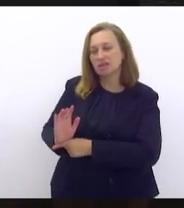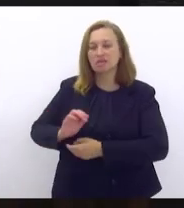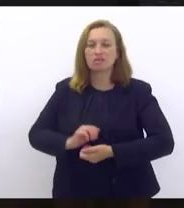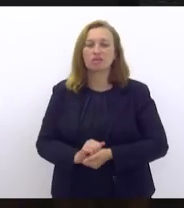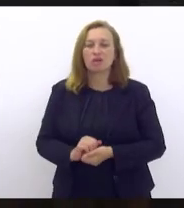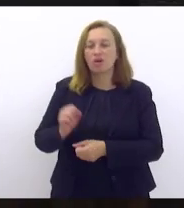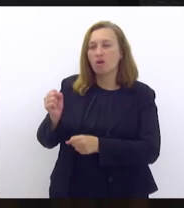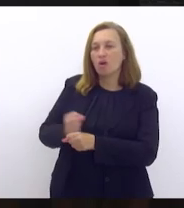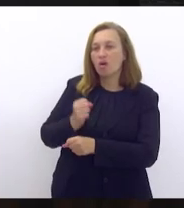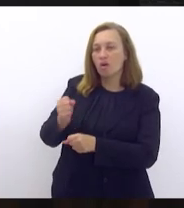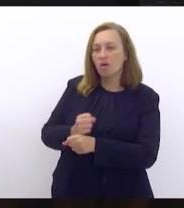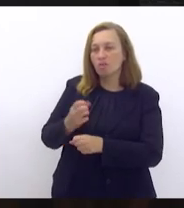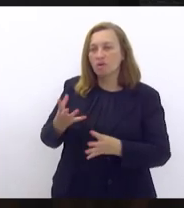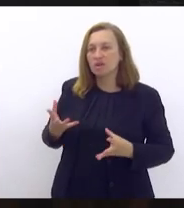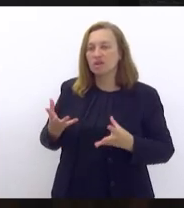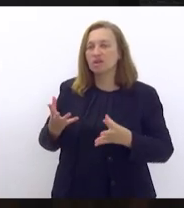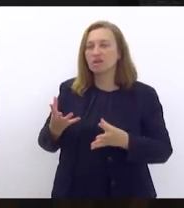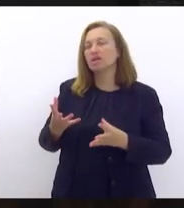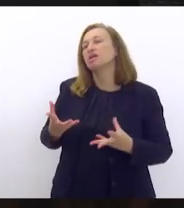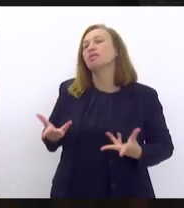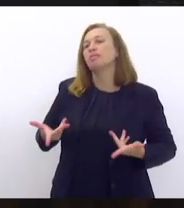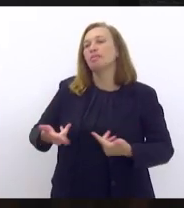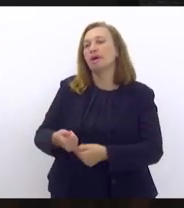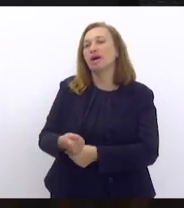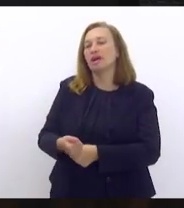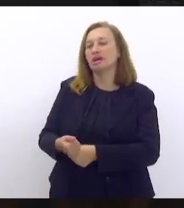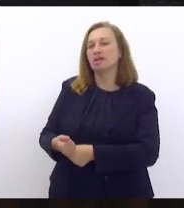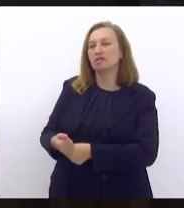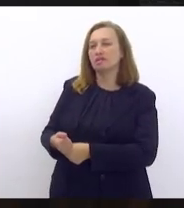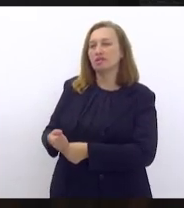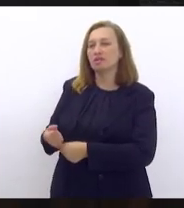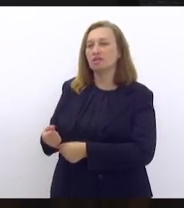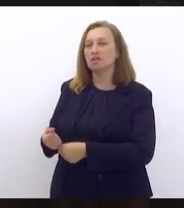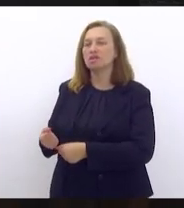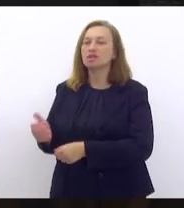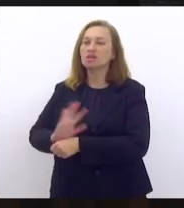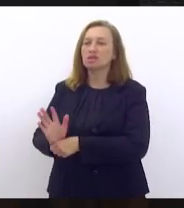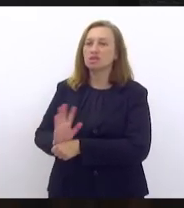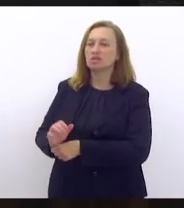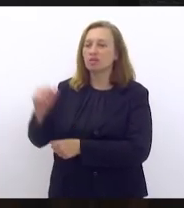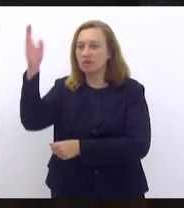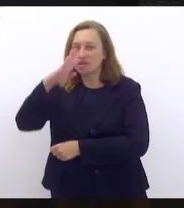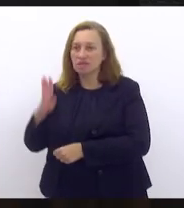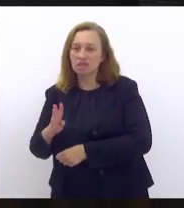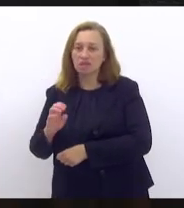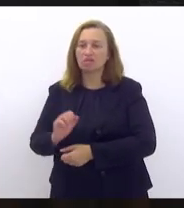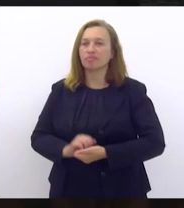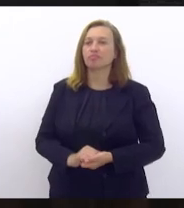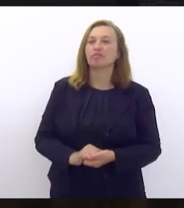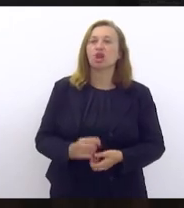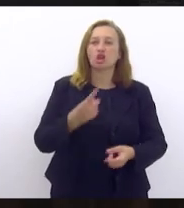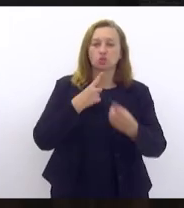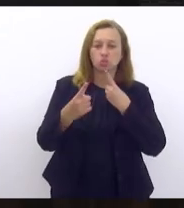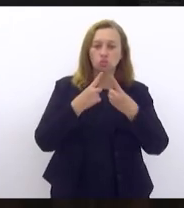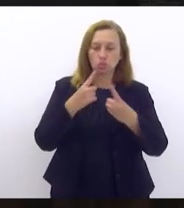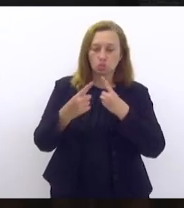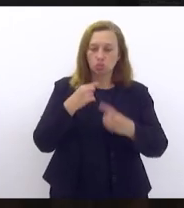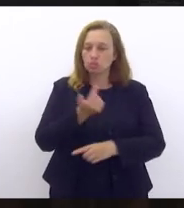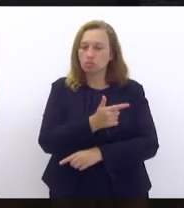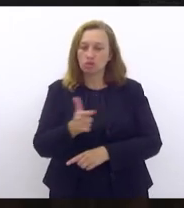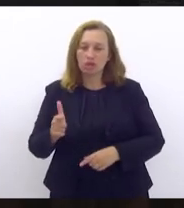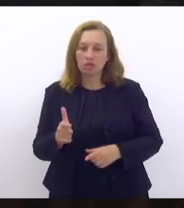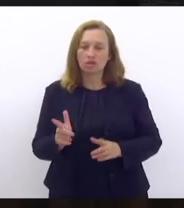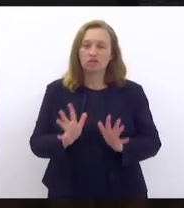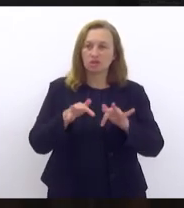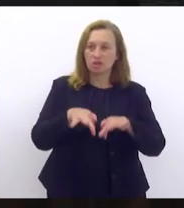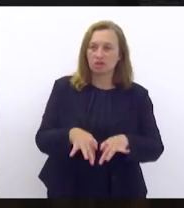obras cinematográficas brasileiras de longa-metragem nas salas de cinema do Estado do Rio de Janeiro. Em discussão, não havendo quem queira